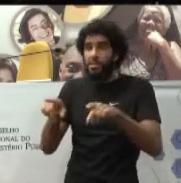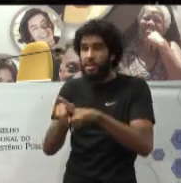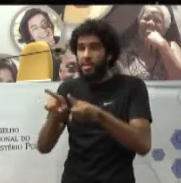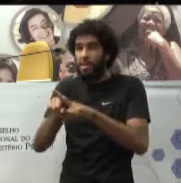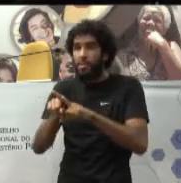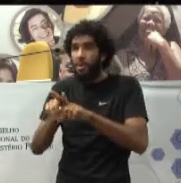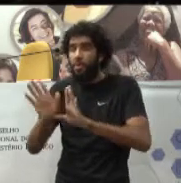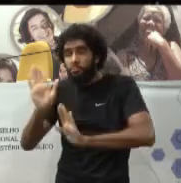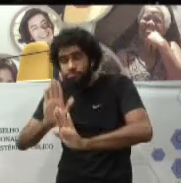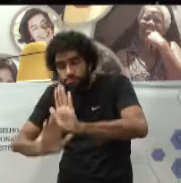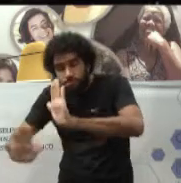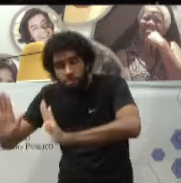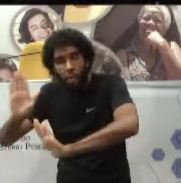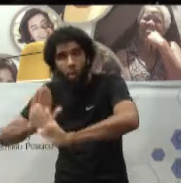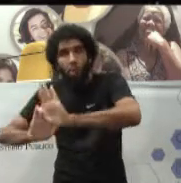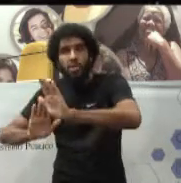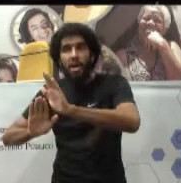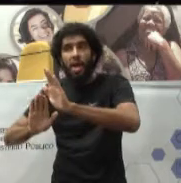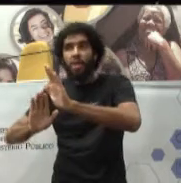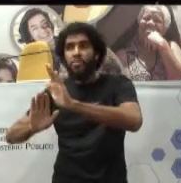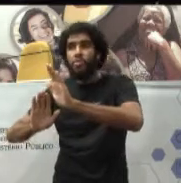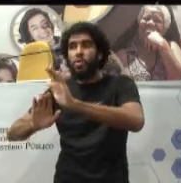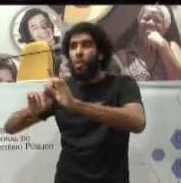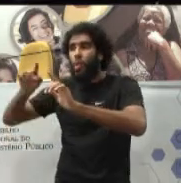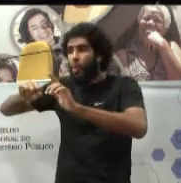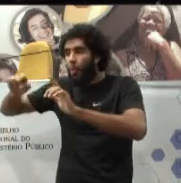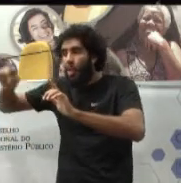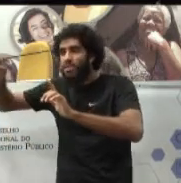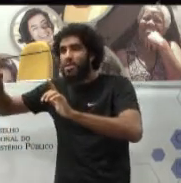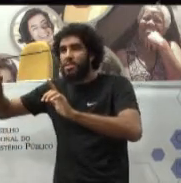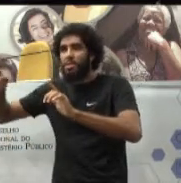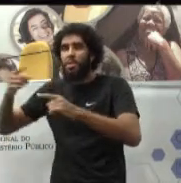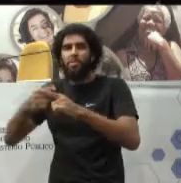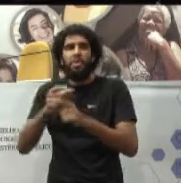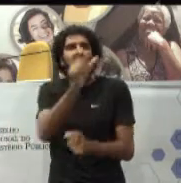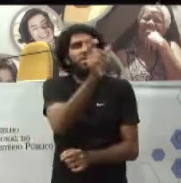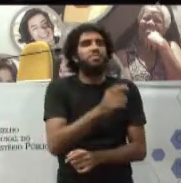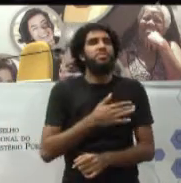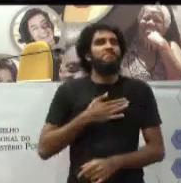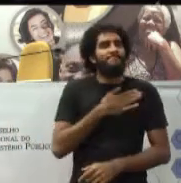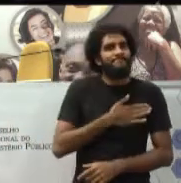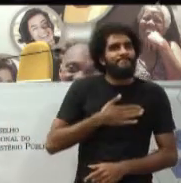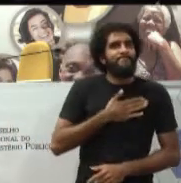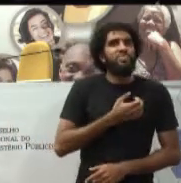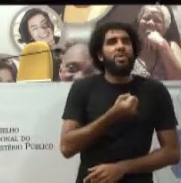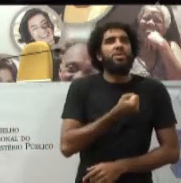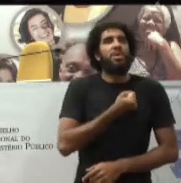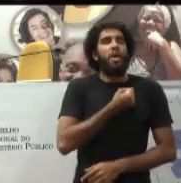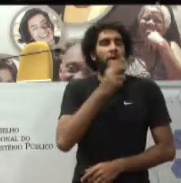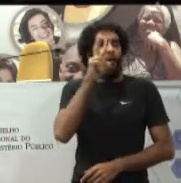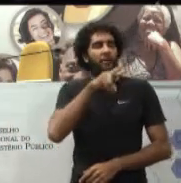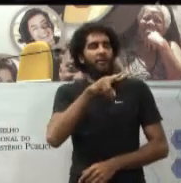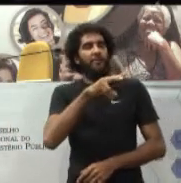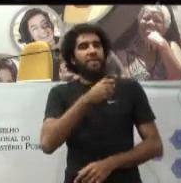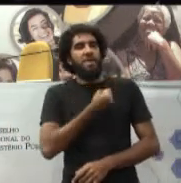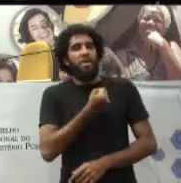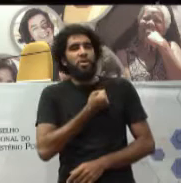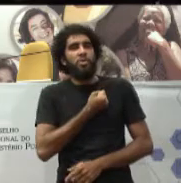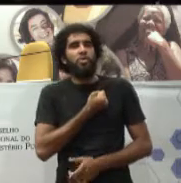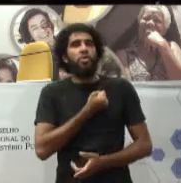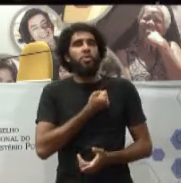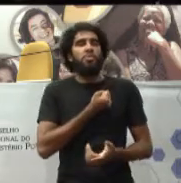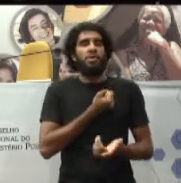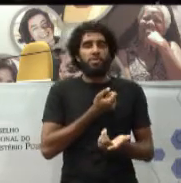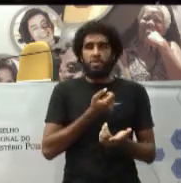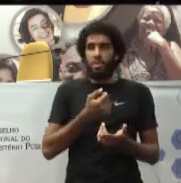estatística o que é essa as pessoas adoram estatística e estatística inclusive há um livro cometia estatísticos que tiver